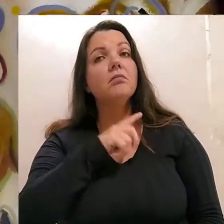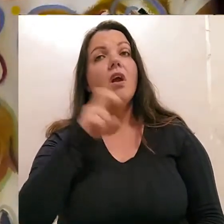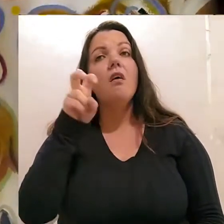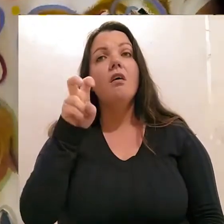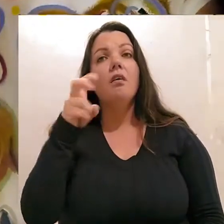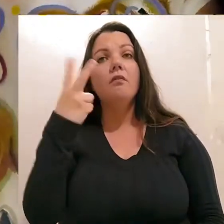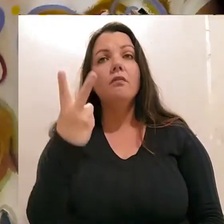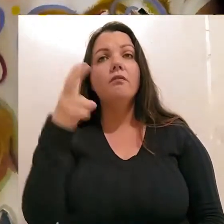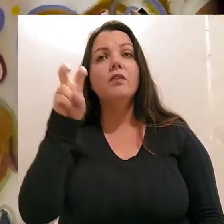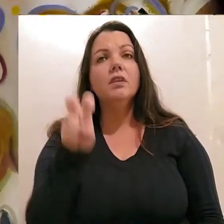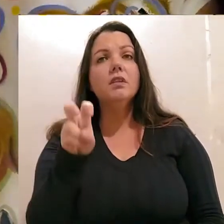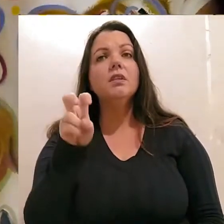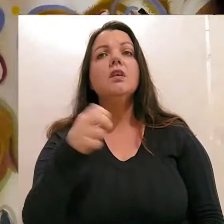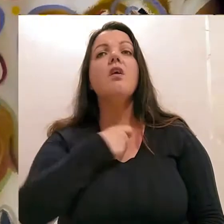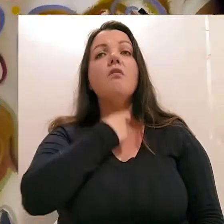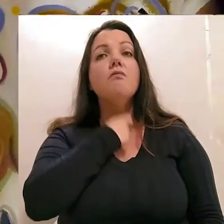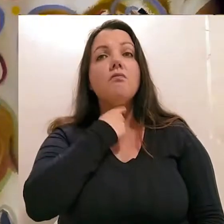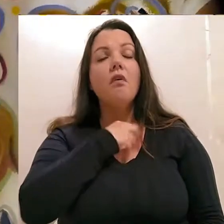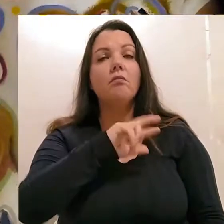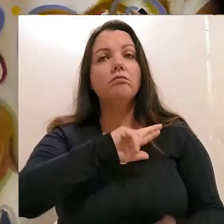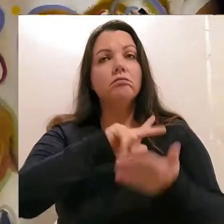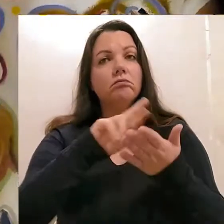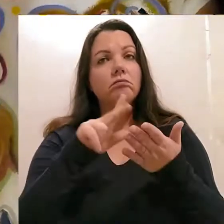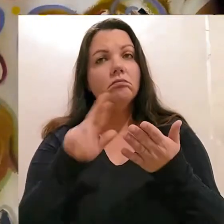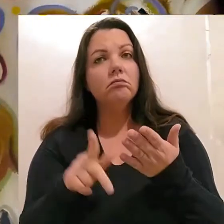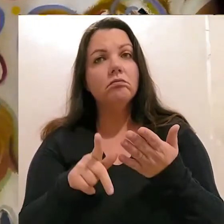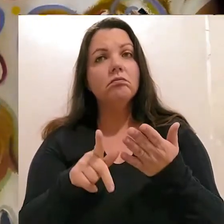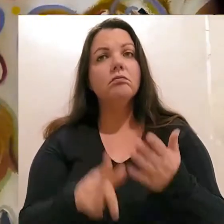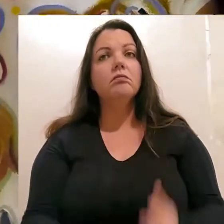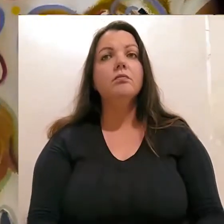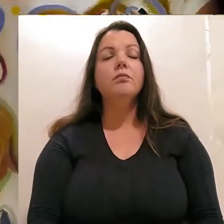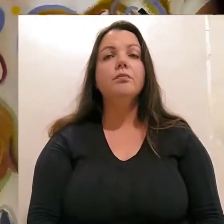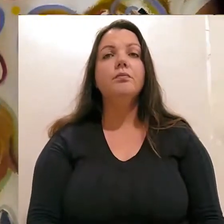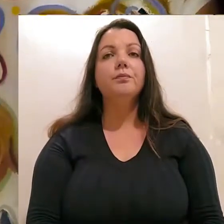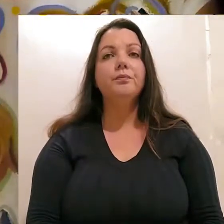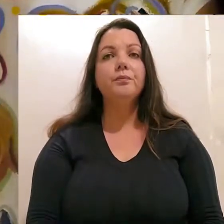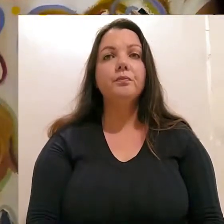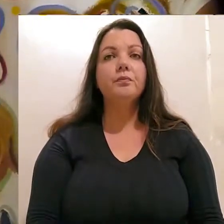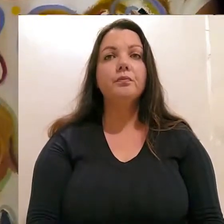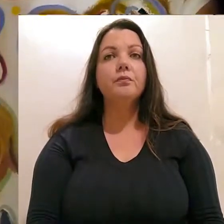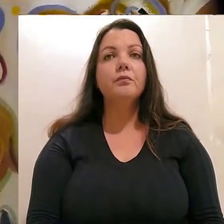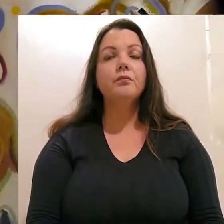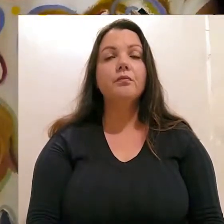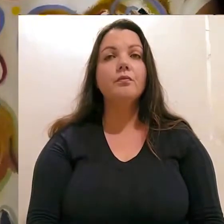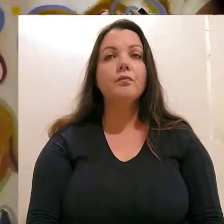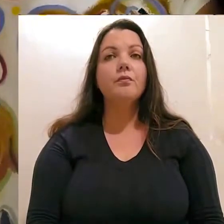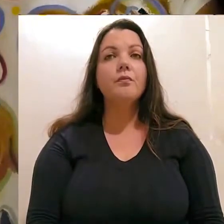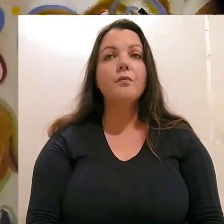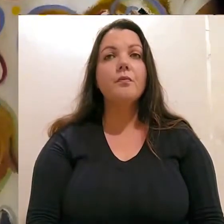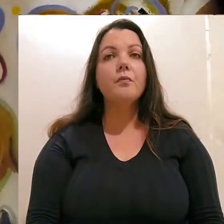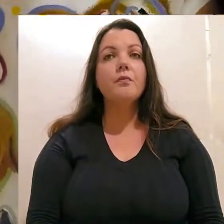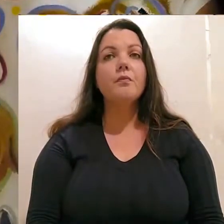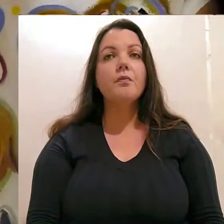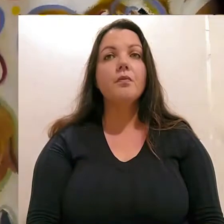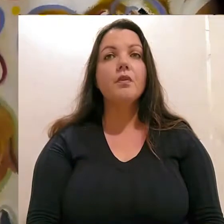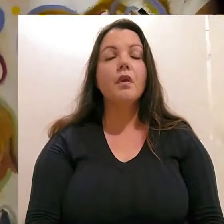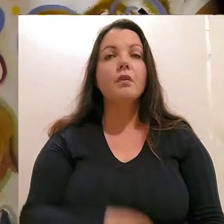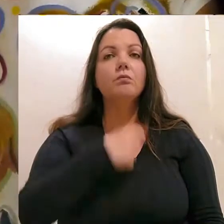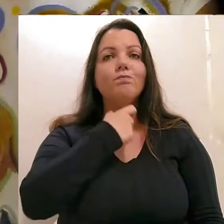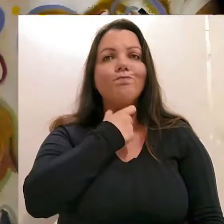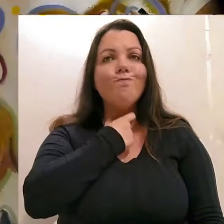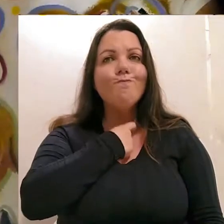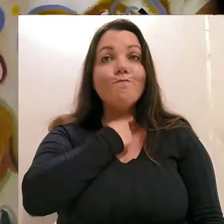como eu disse ali no início a o canto da folia as vozes